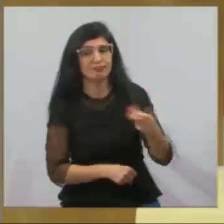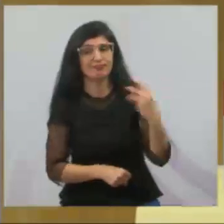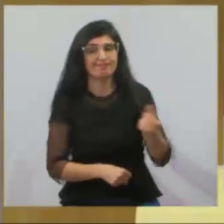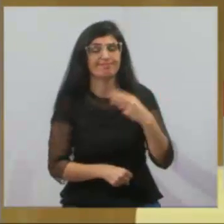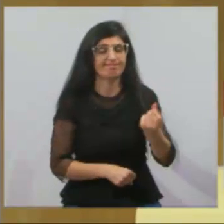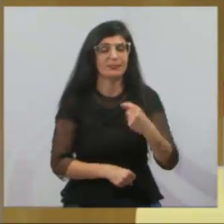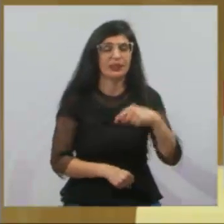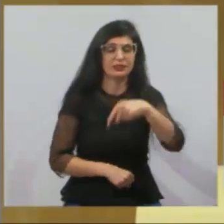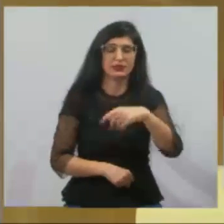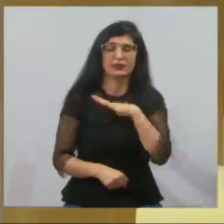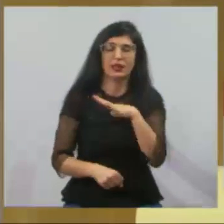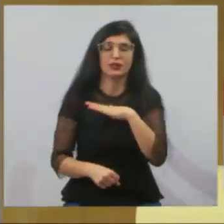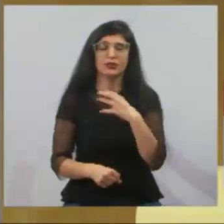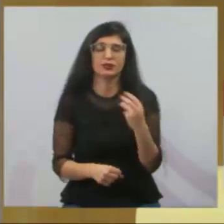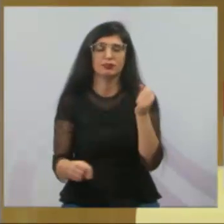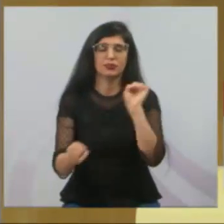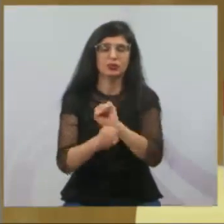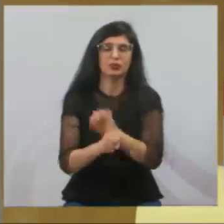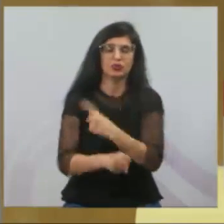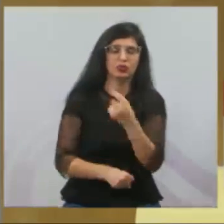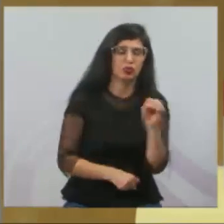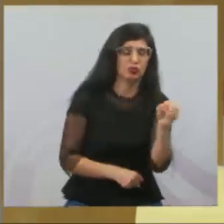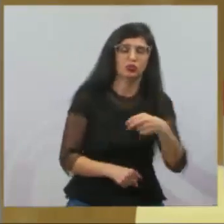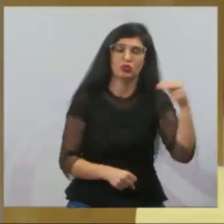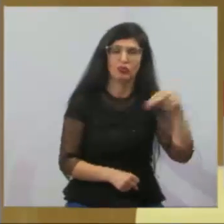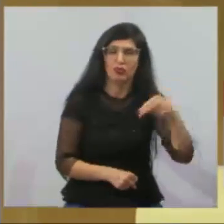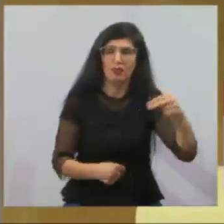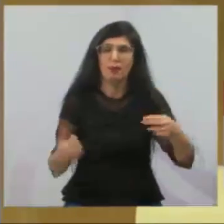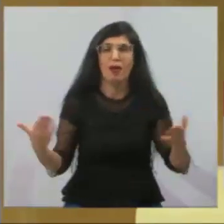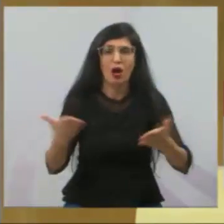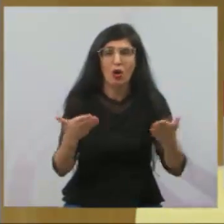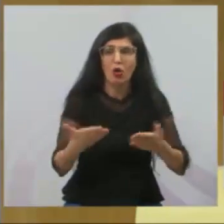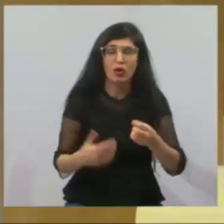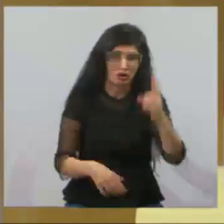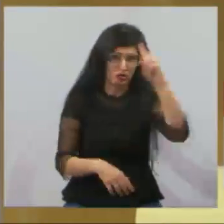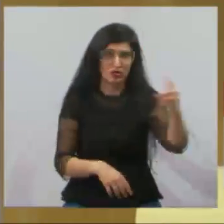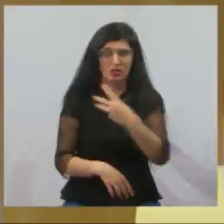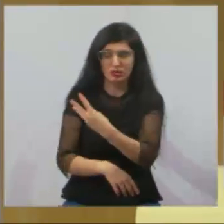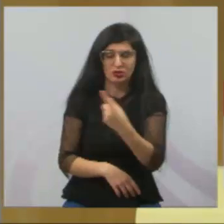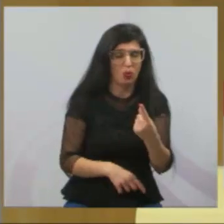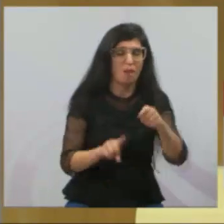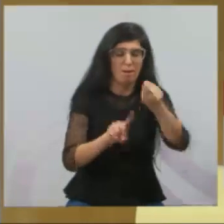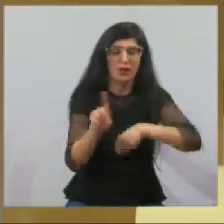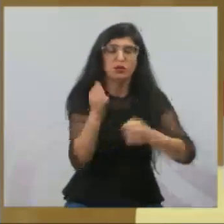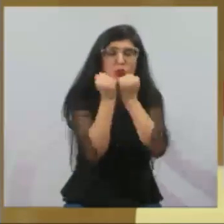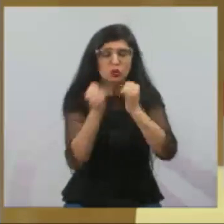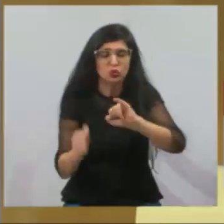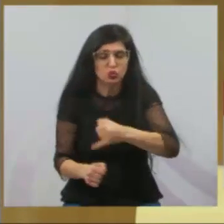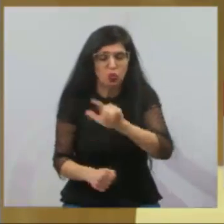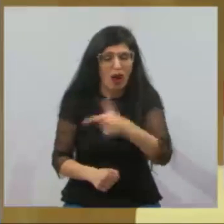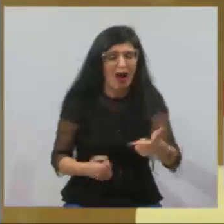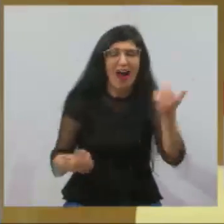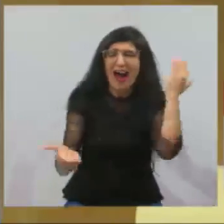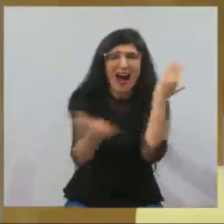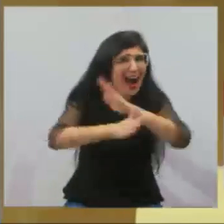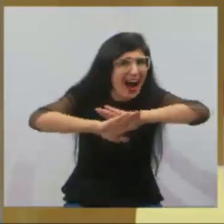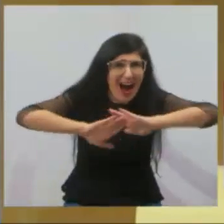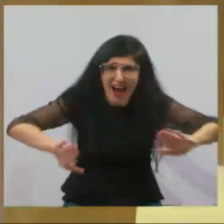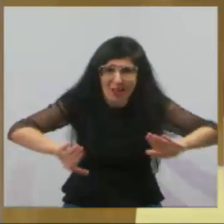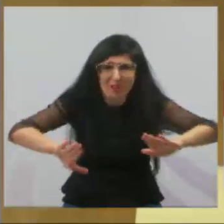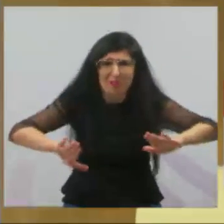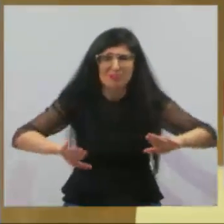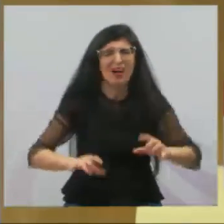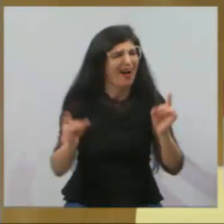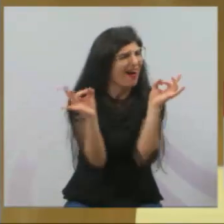novembro. O prazo se esgota agora no dia 31 de julho. Então, nós não temos mais prazo